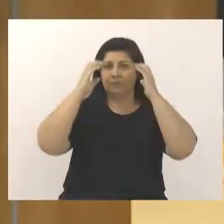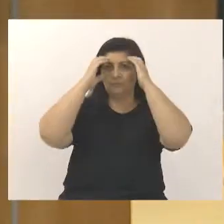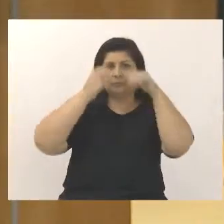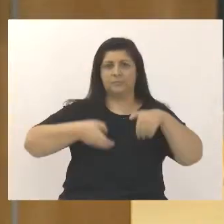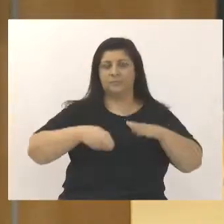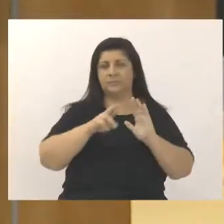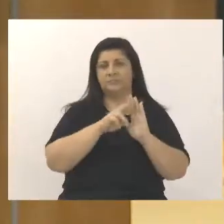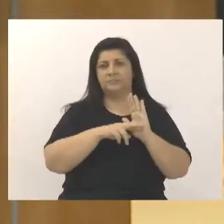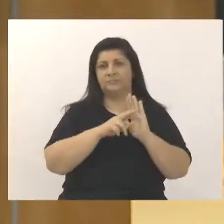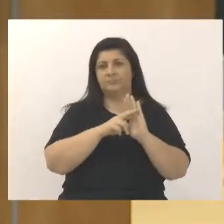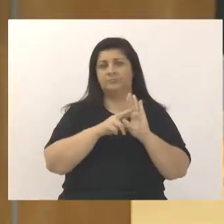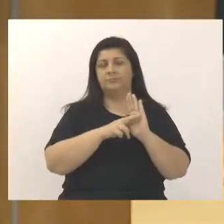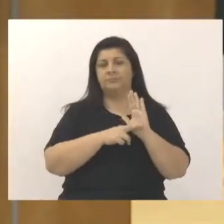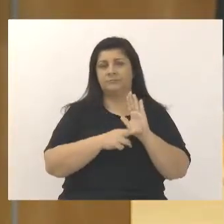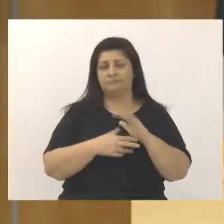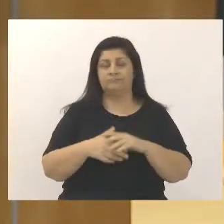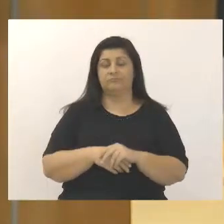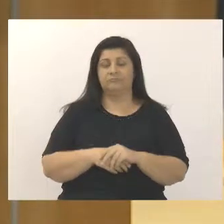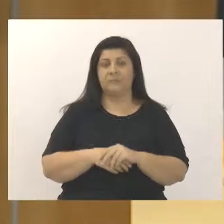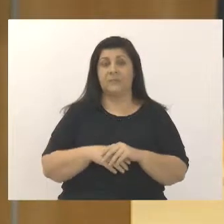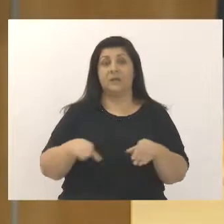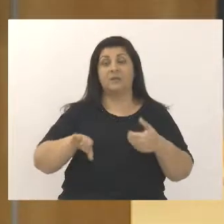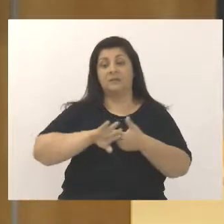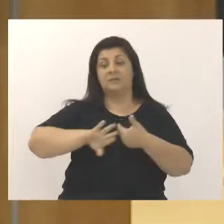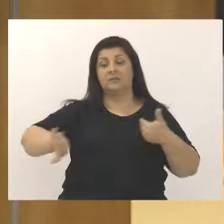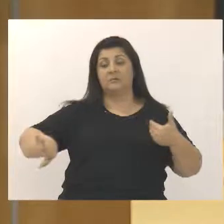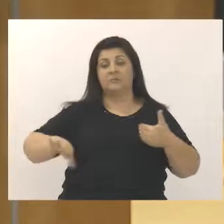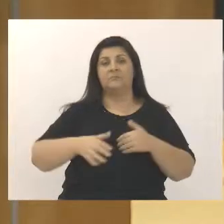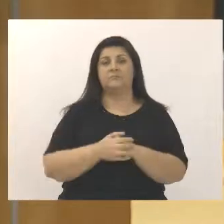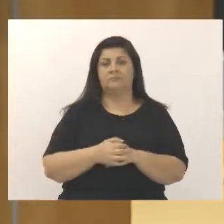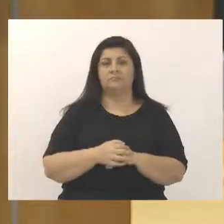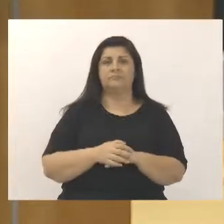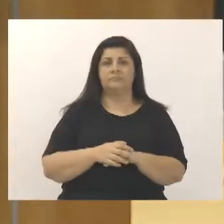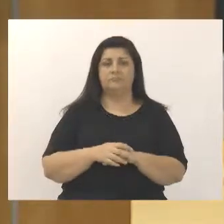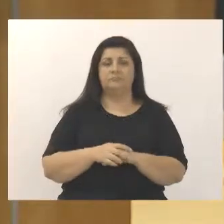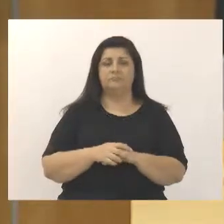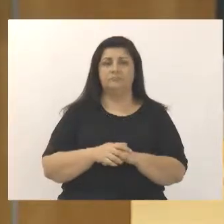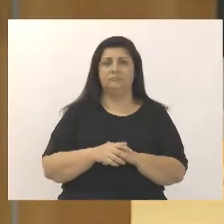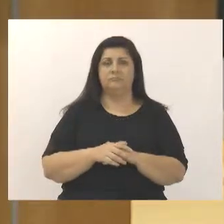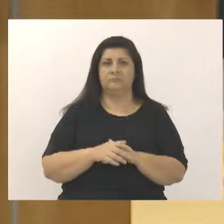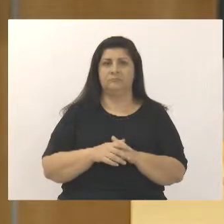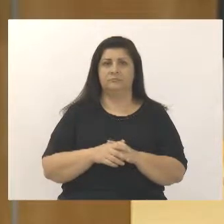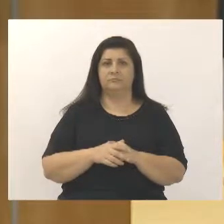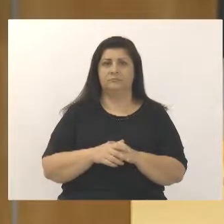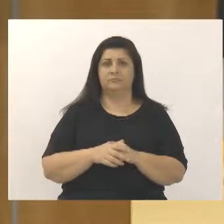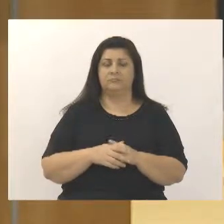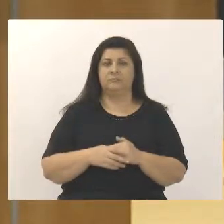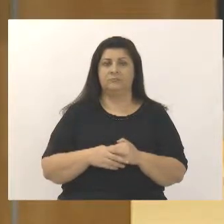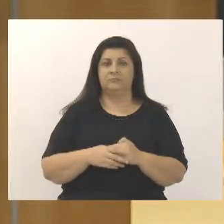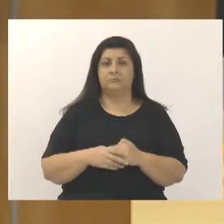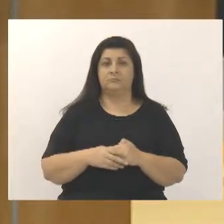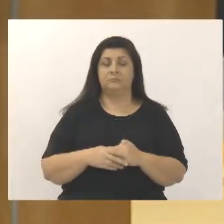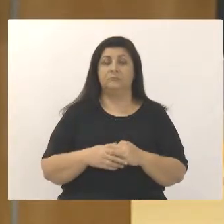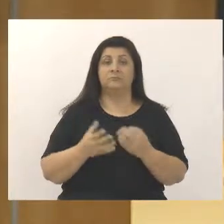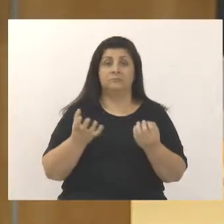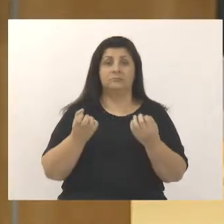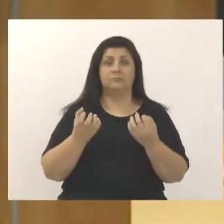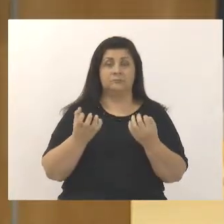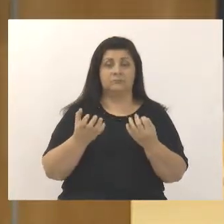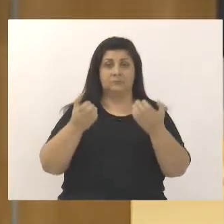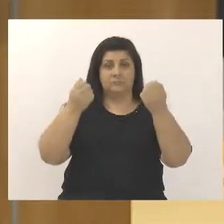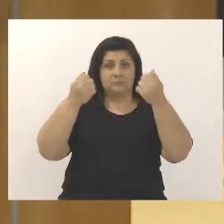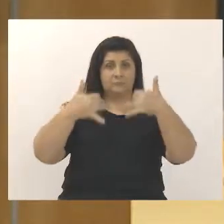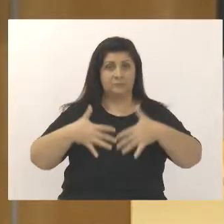e acabaram sendo desligadas aí, do hospital. Então, eu gostaria de explicar para a